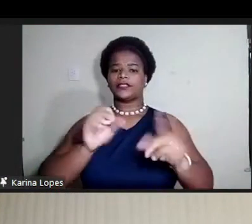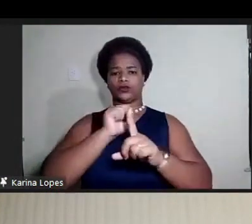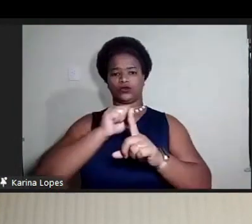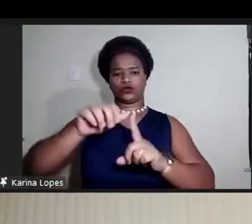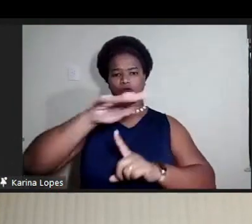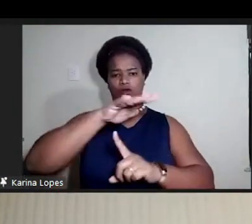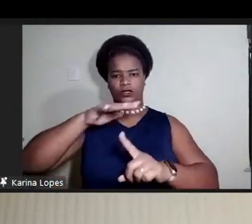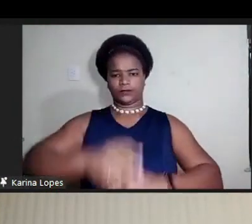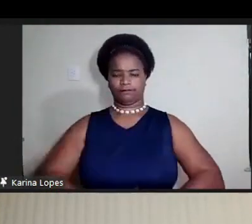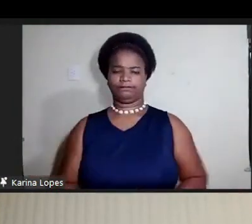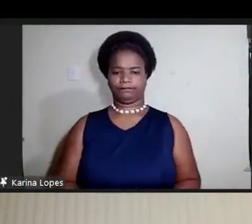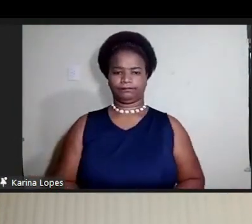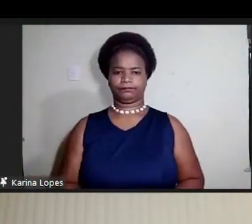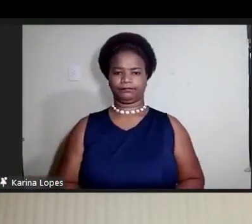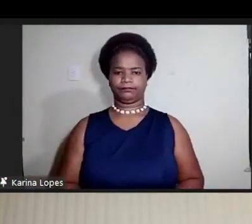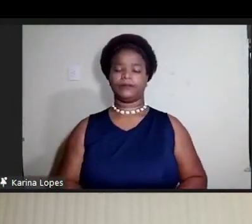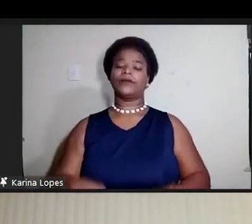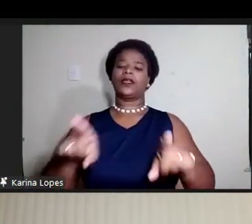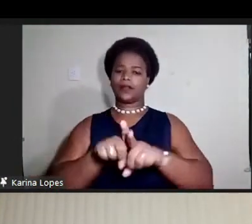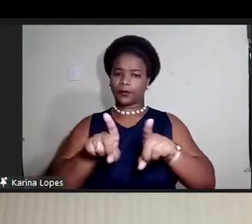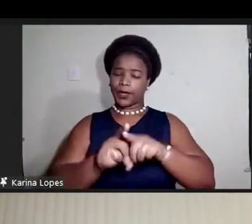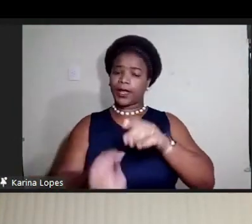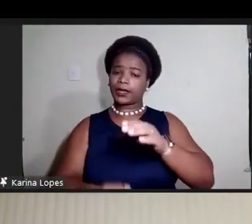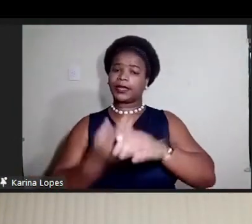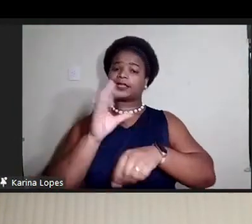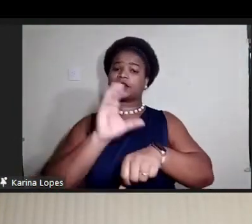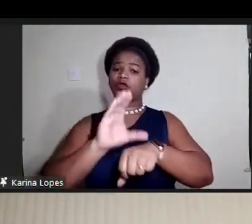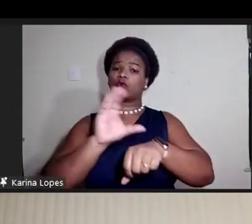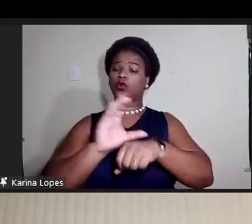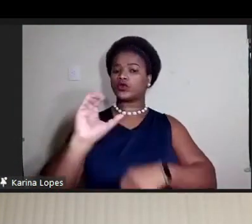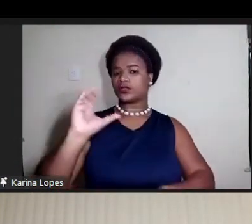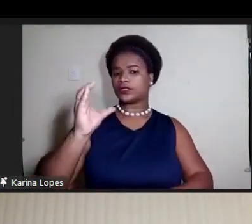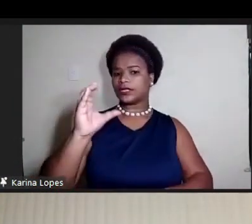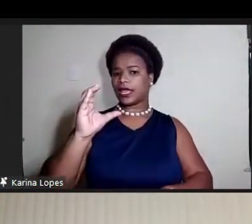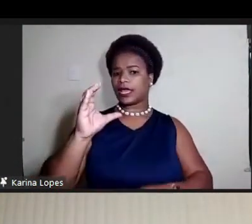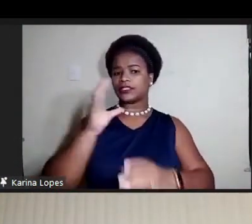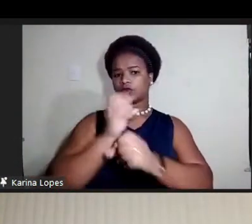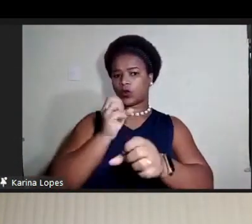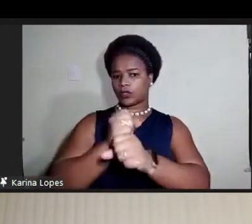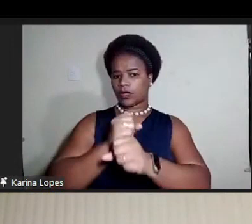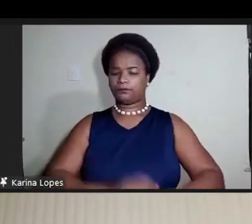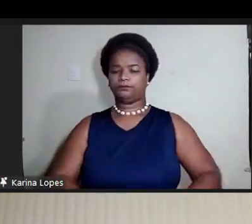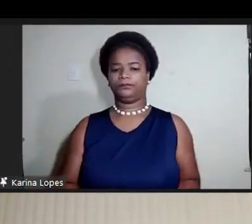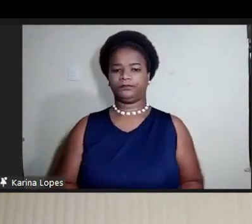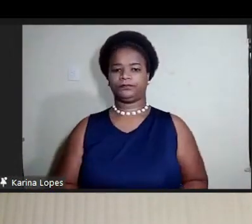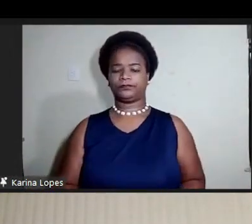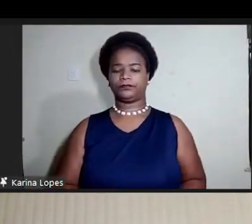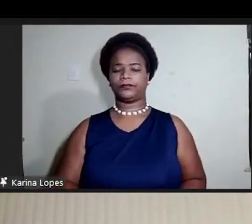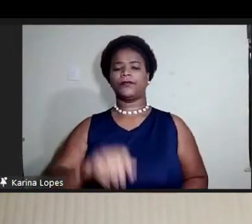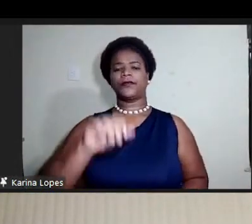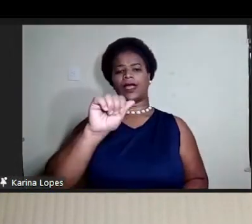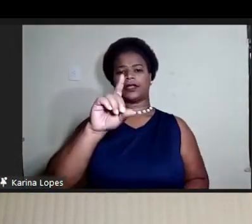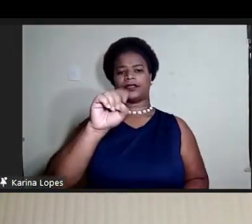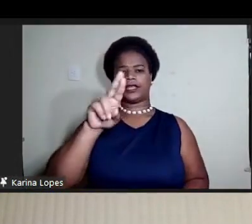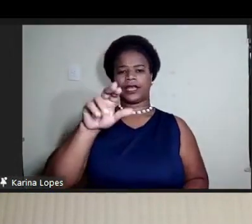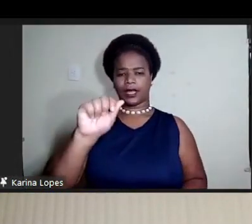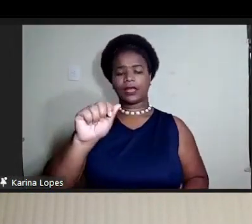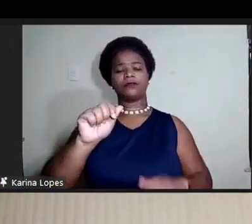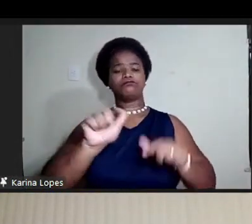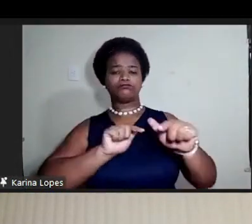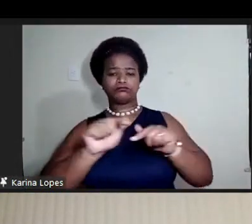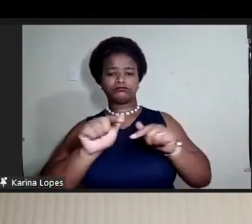além da criação do curso de Ciências Contábeis. Adriana atuou dando suporte em cada um desses